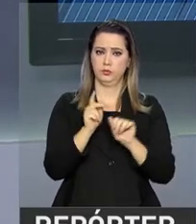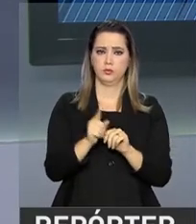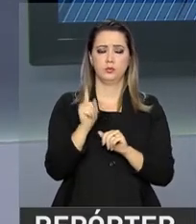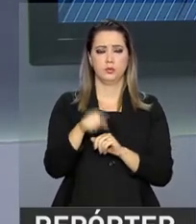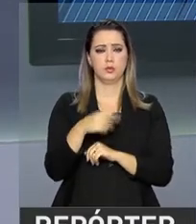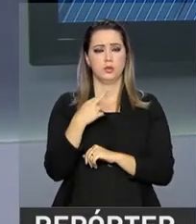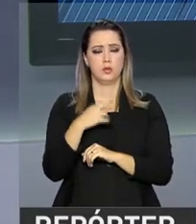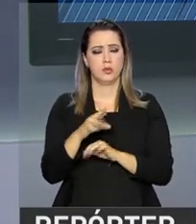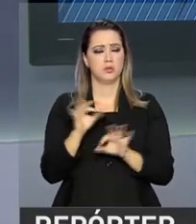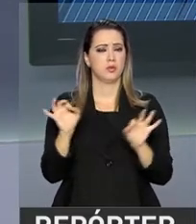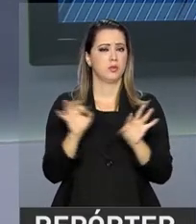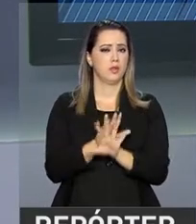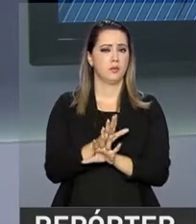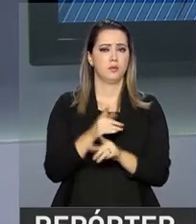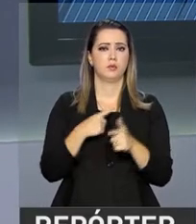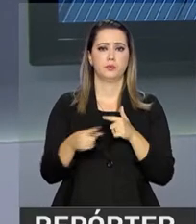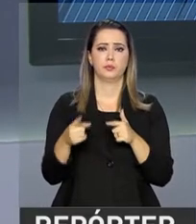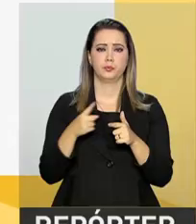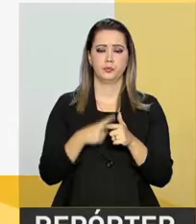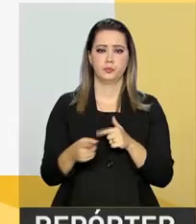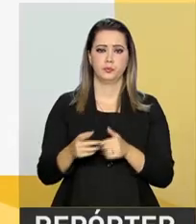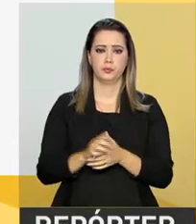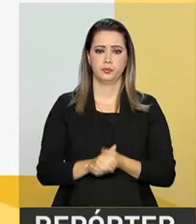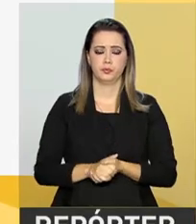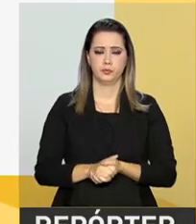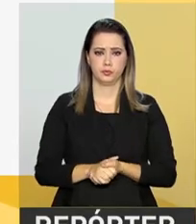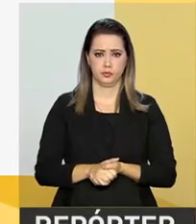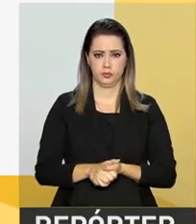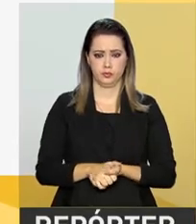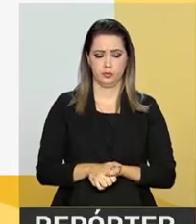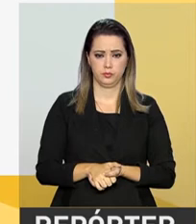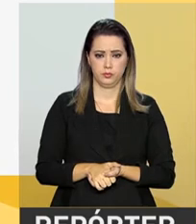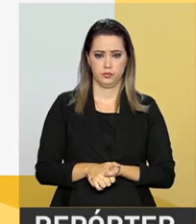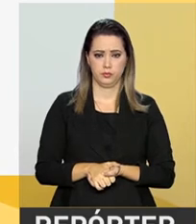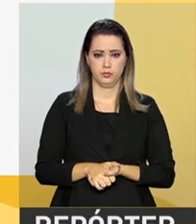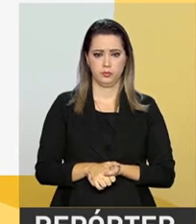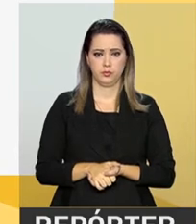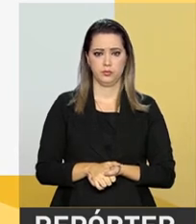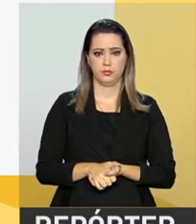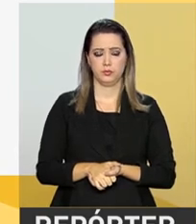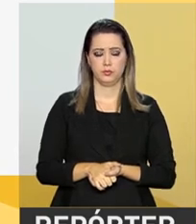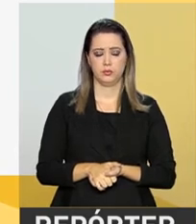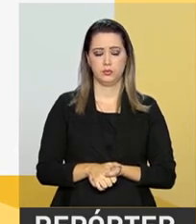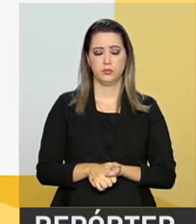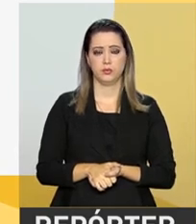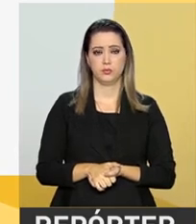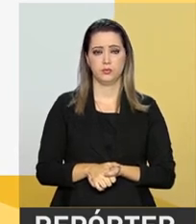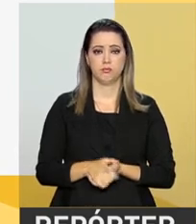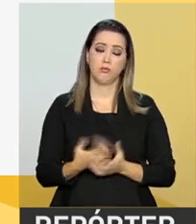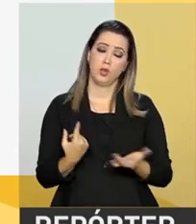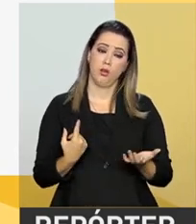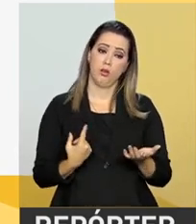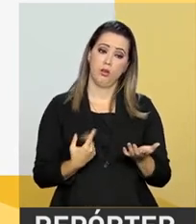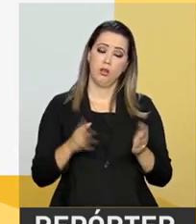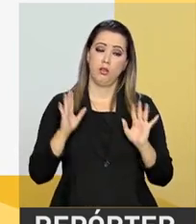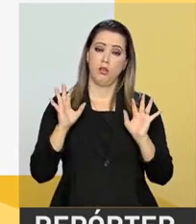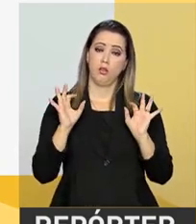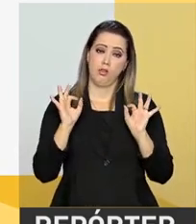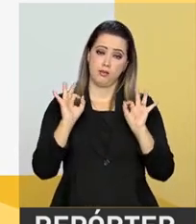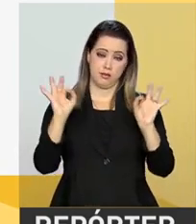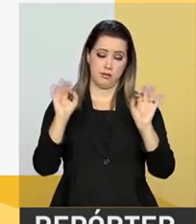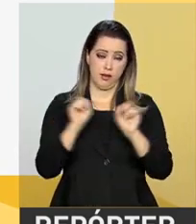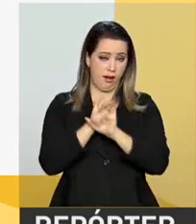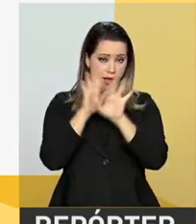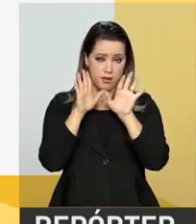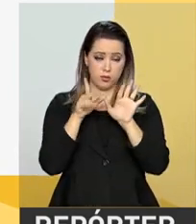resolver todo esse impasse fica claro de que o grande prova é a providência isto